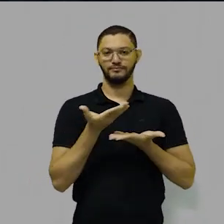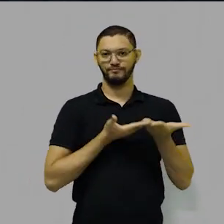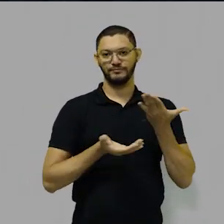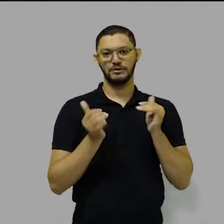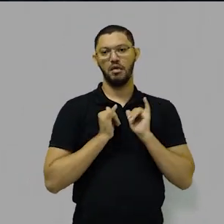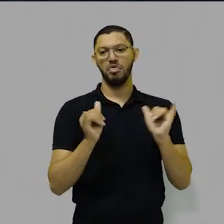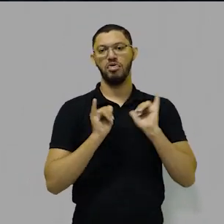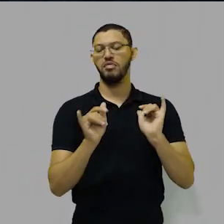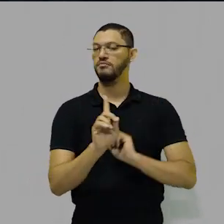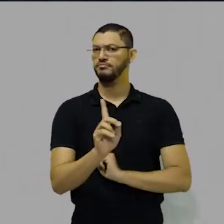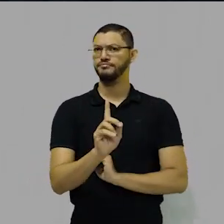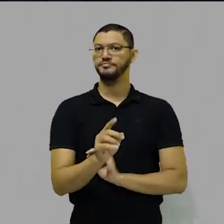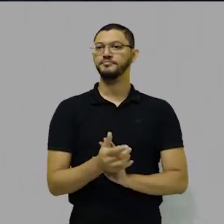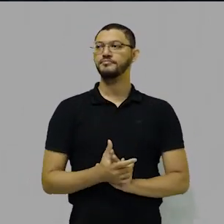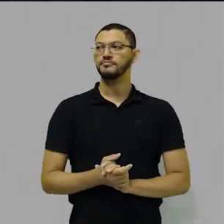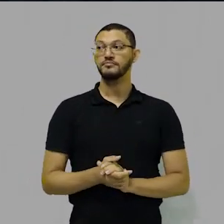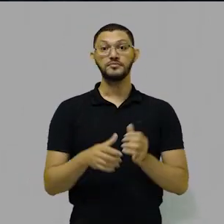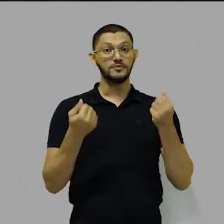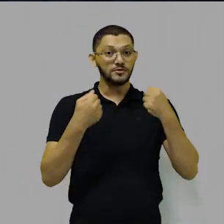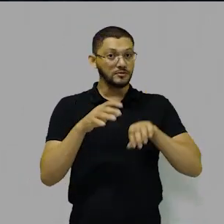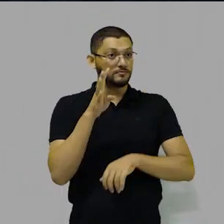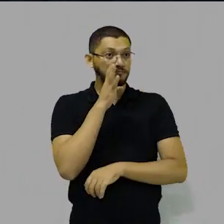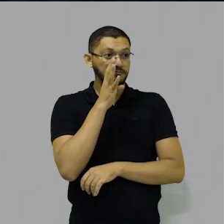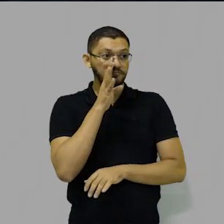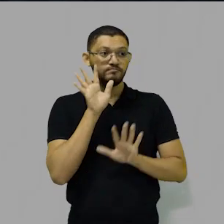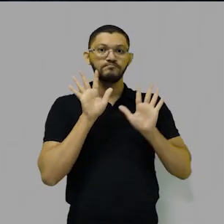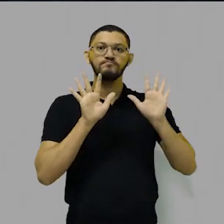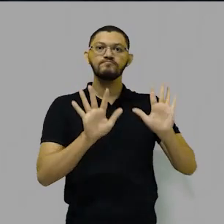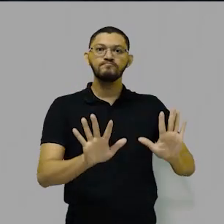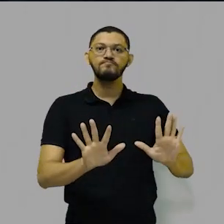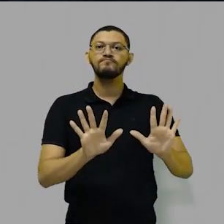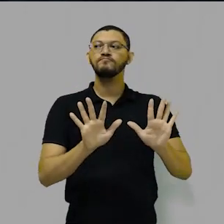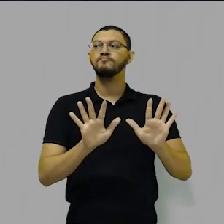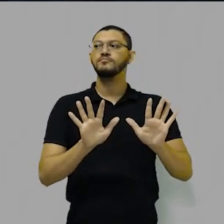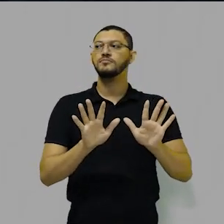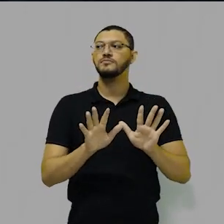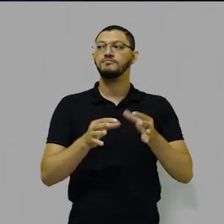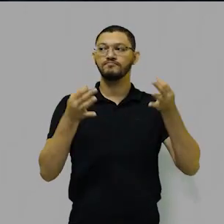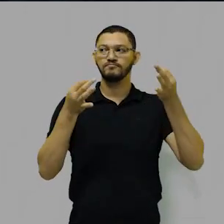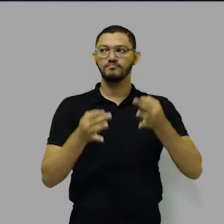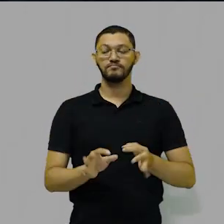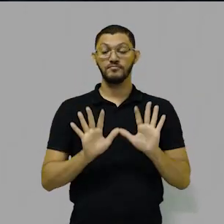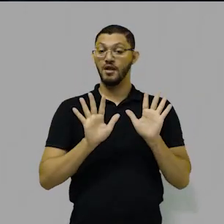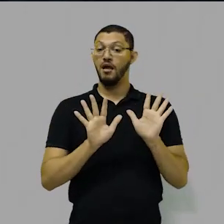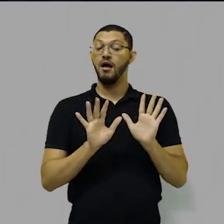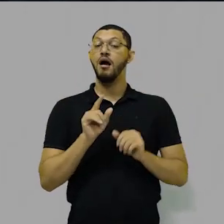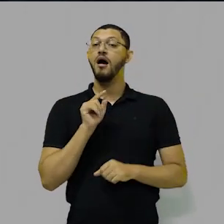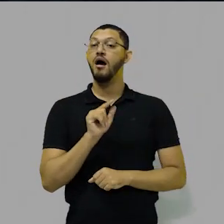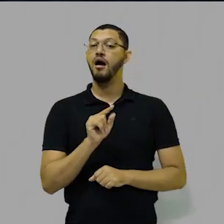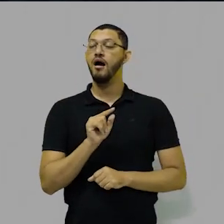compartilhar, certo? Então, prestem atenção, fiquem atentos, certo? Fiquem atentos